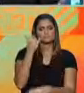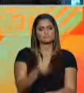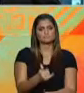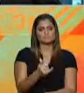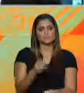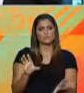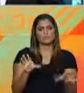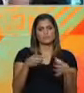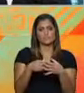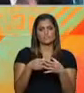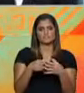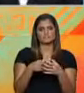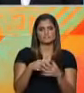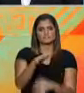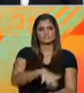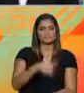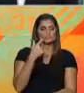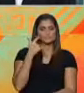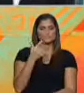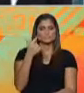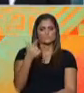a comunidade intermunicipal,